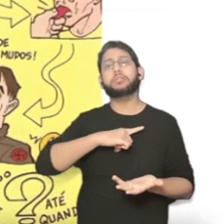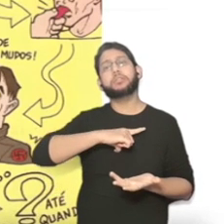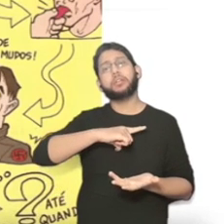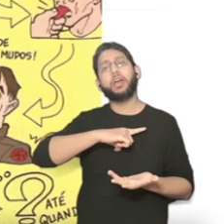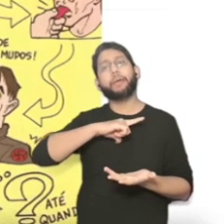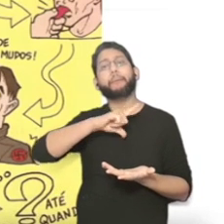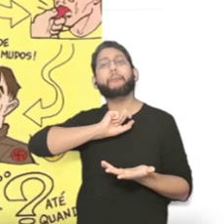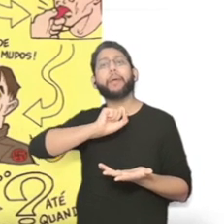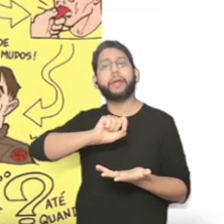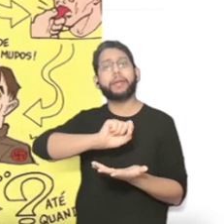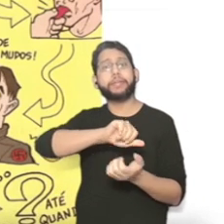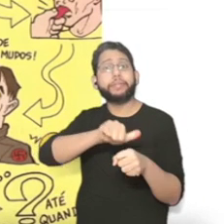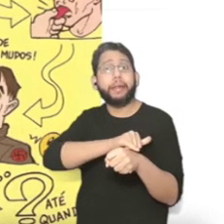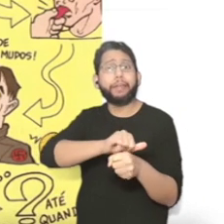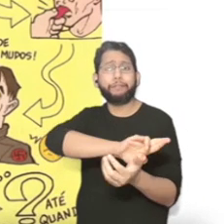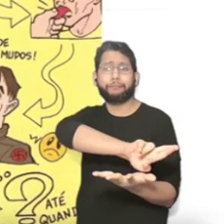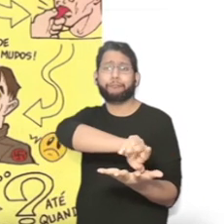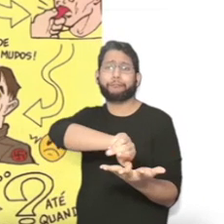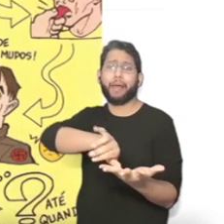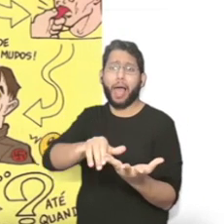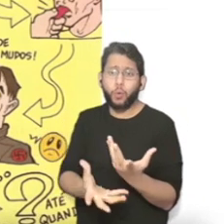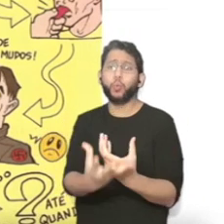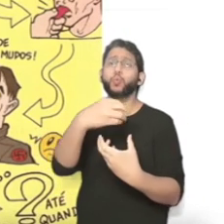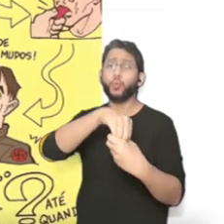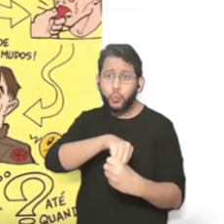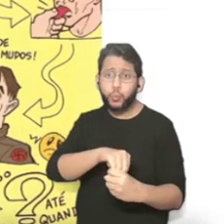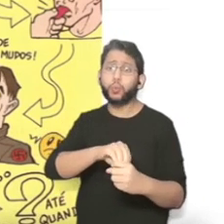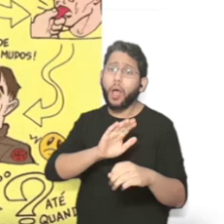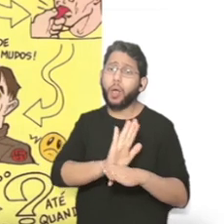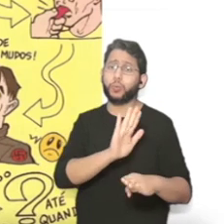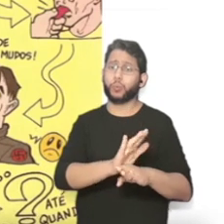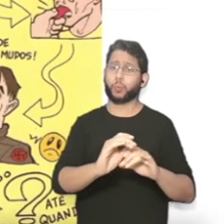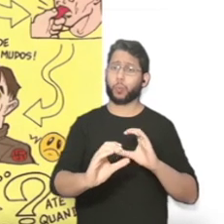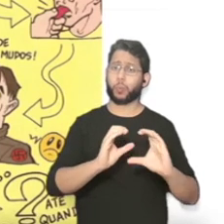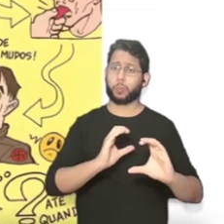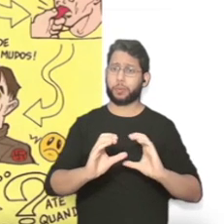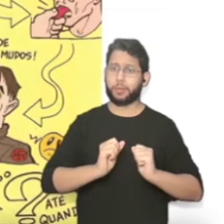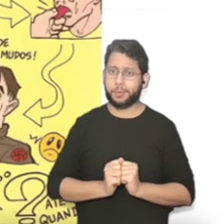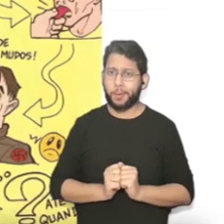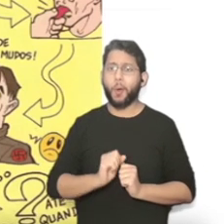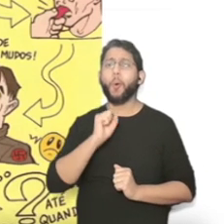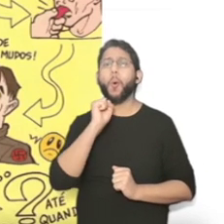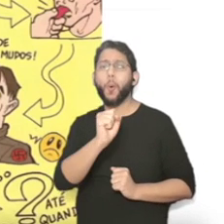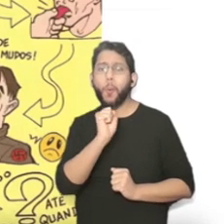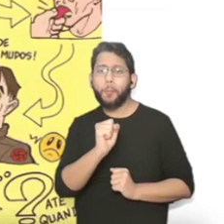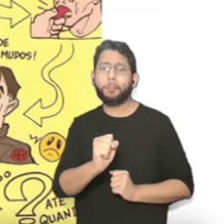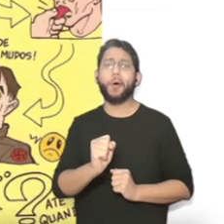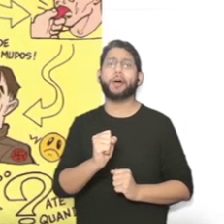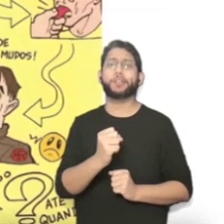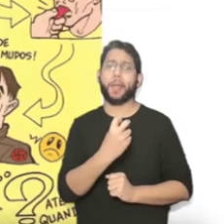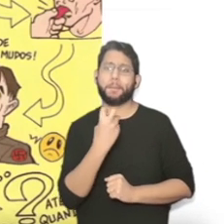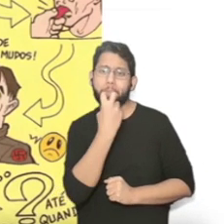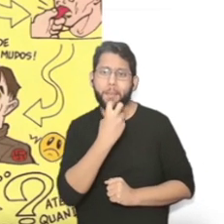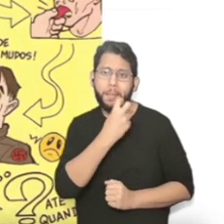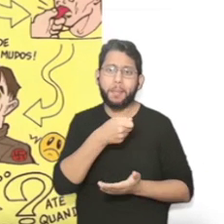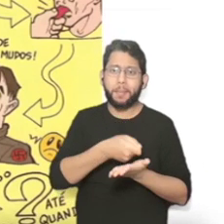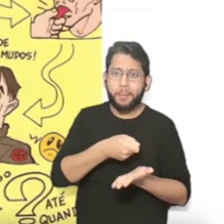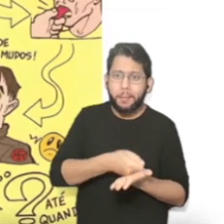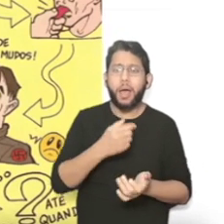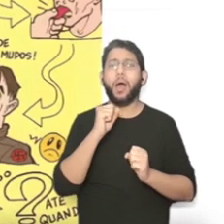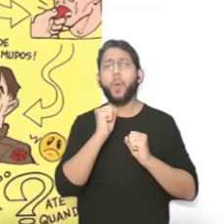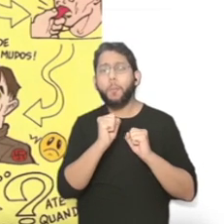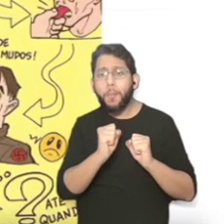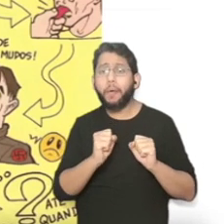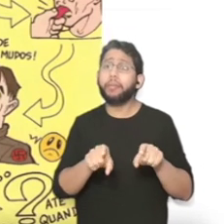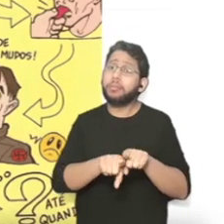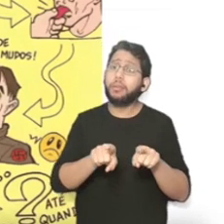várias formas, vários recursos utilizados para que houvesse uma comunicação entre os docentes que eram